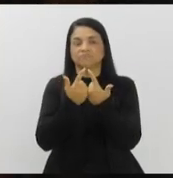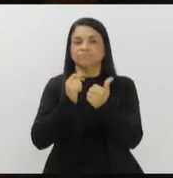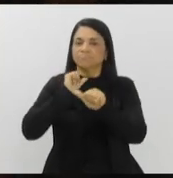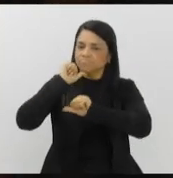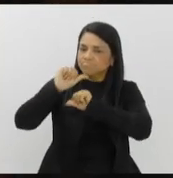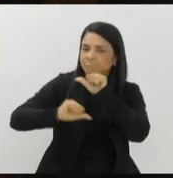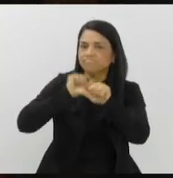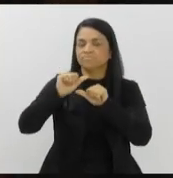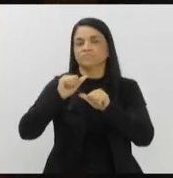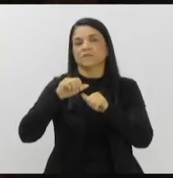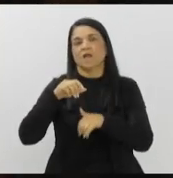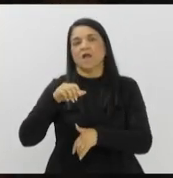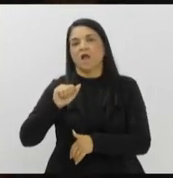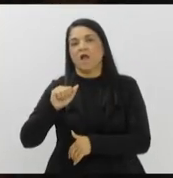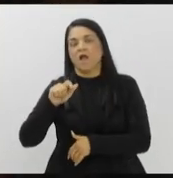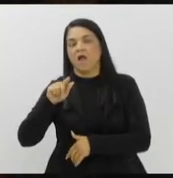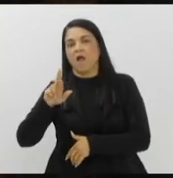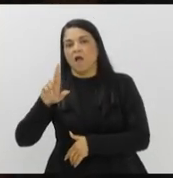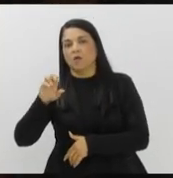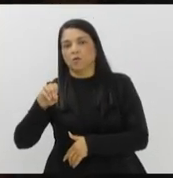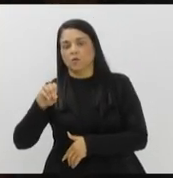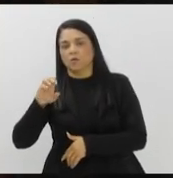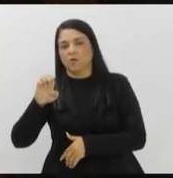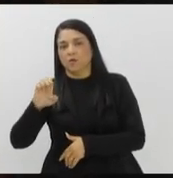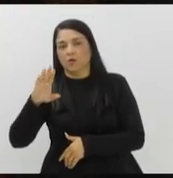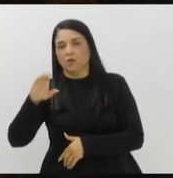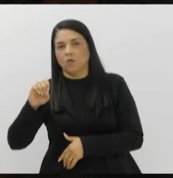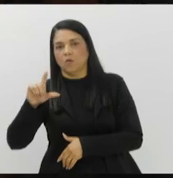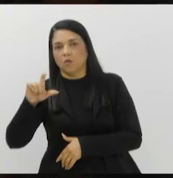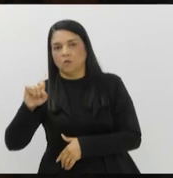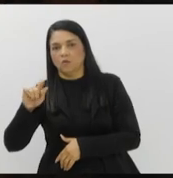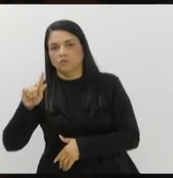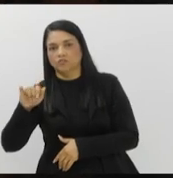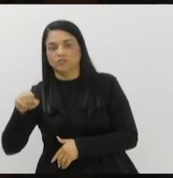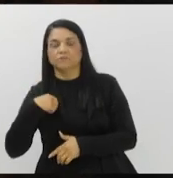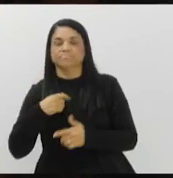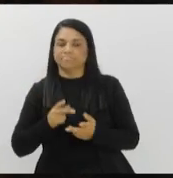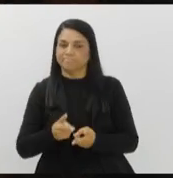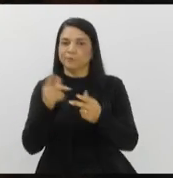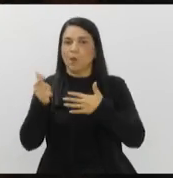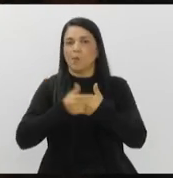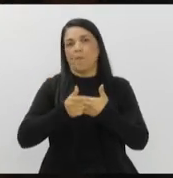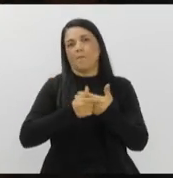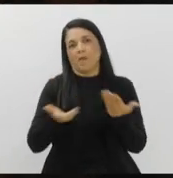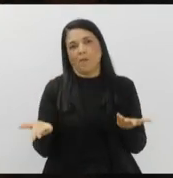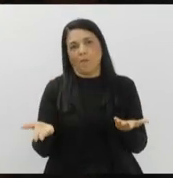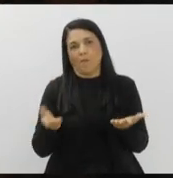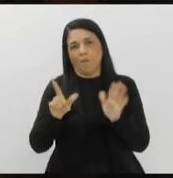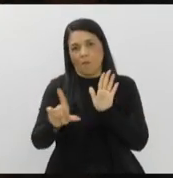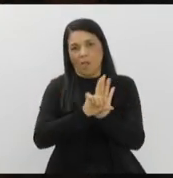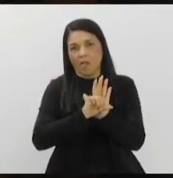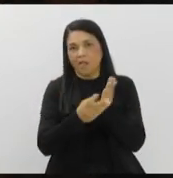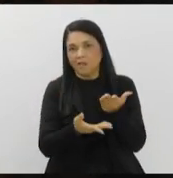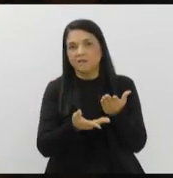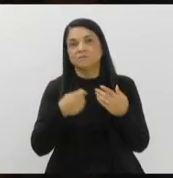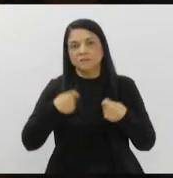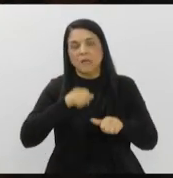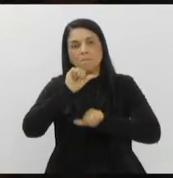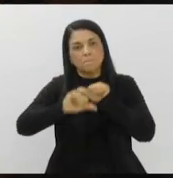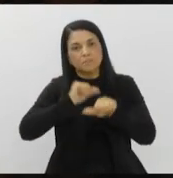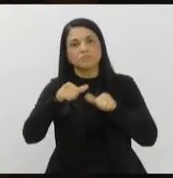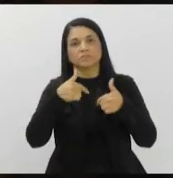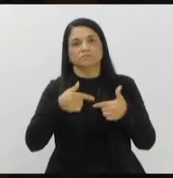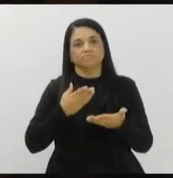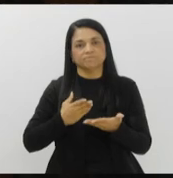a agroecologia do Estado do Rio de Janeiro e que, infelizmente, não estão saindo do papel. Me refiro à PEAPO, à necessidade de regulamentação